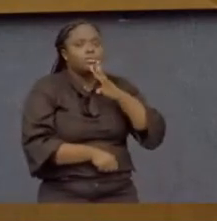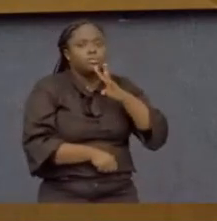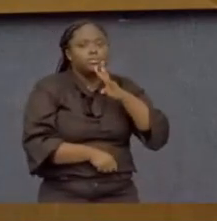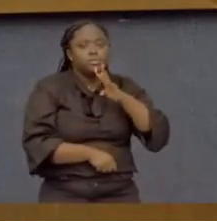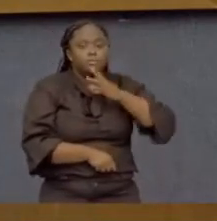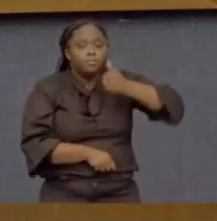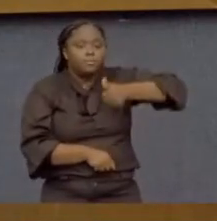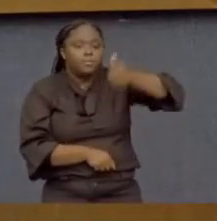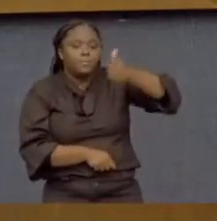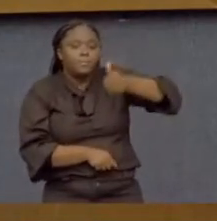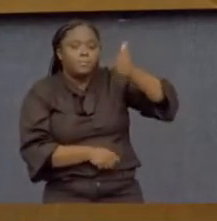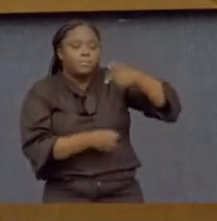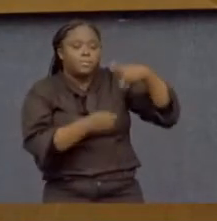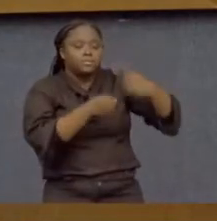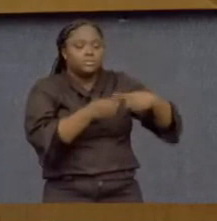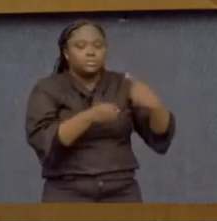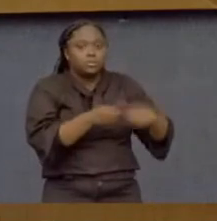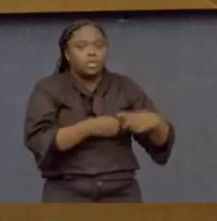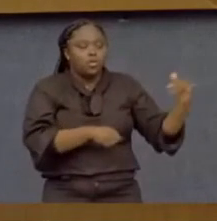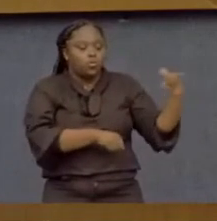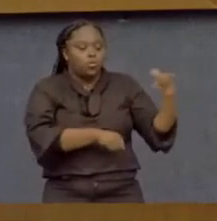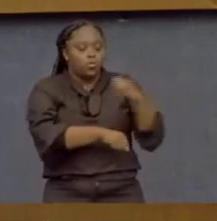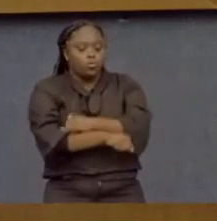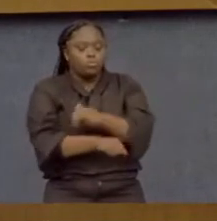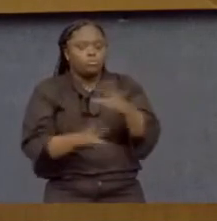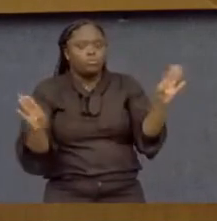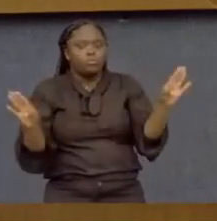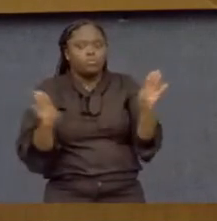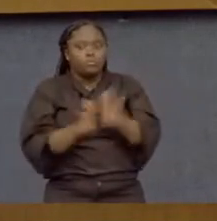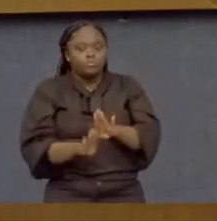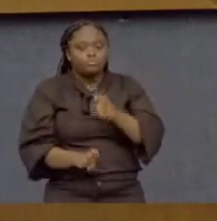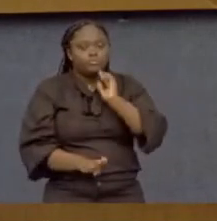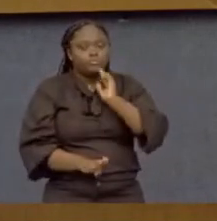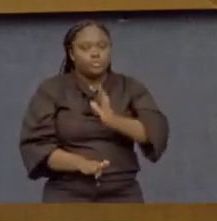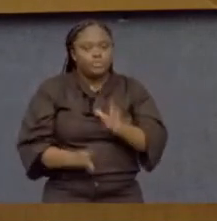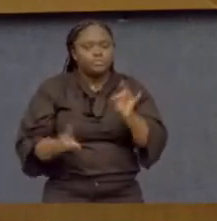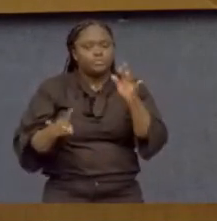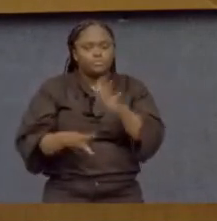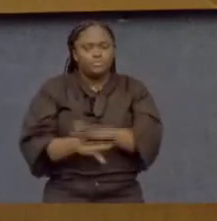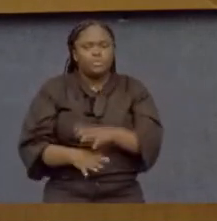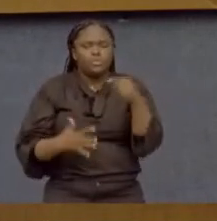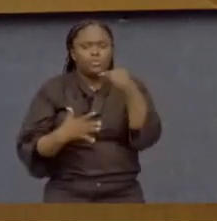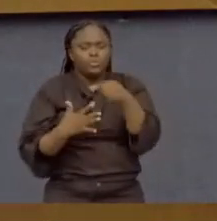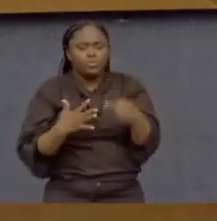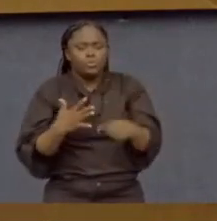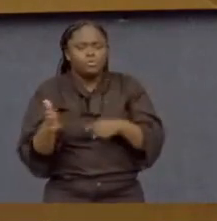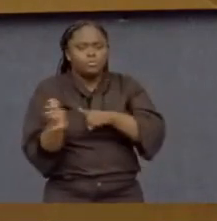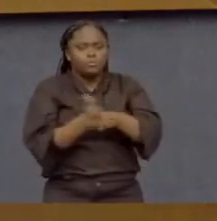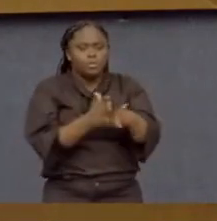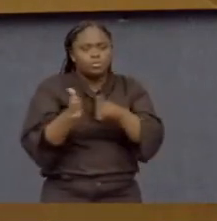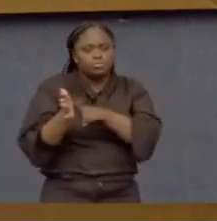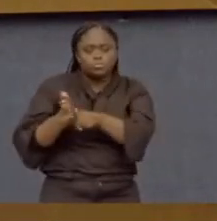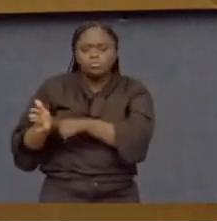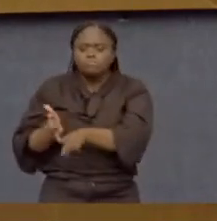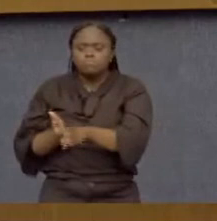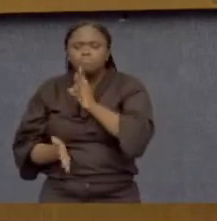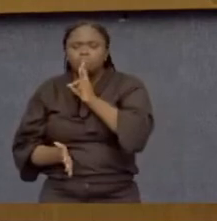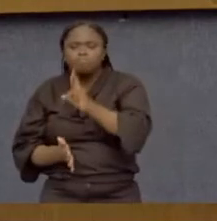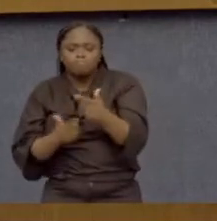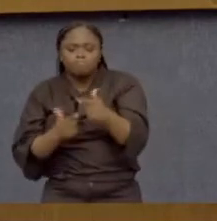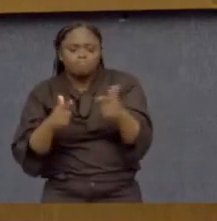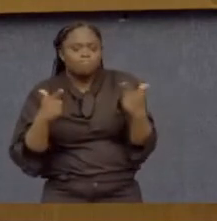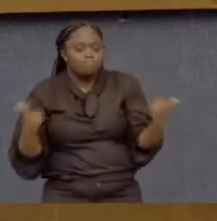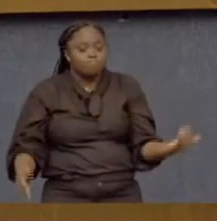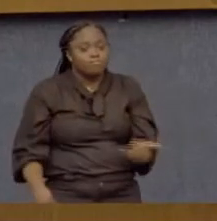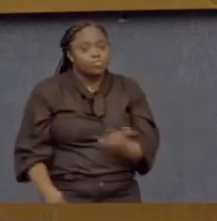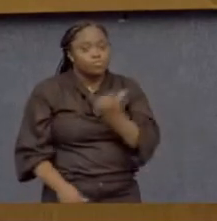aeroporto pronto e funcional. São muitas perguntas sem resposta e, por isso, é muito importante esclarecer. Esse